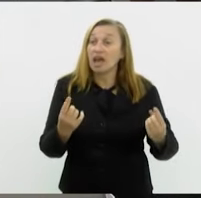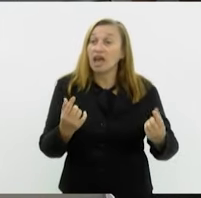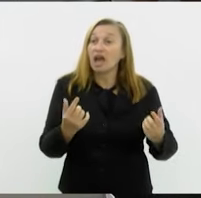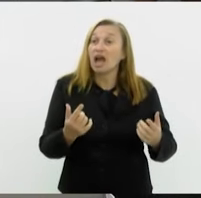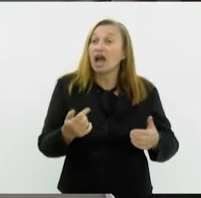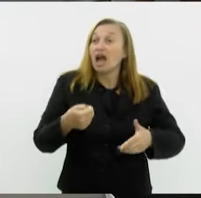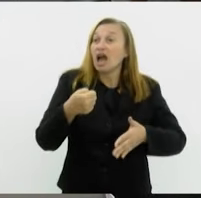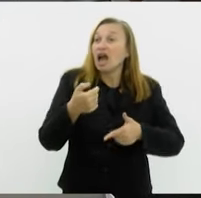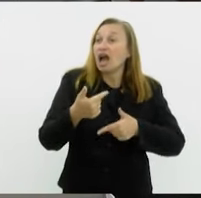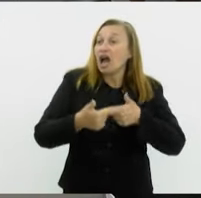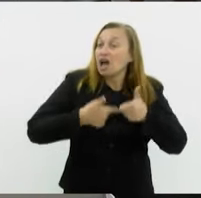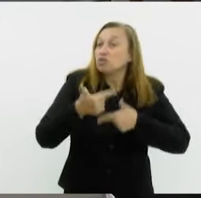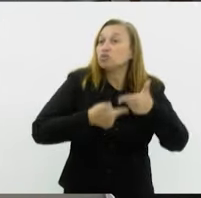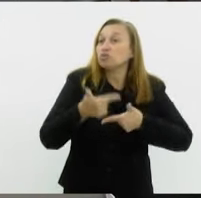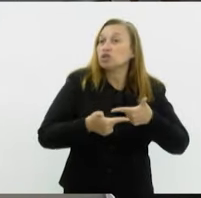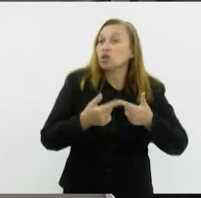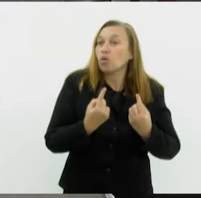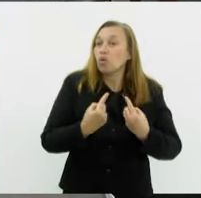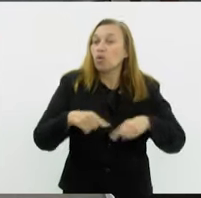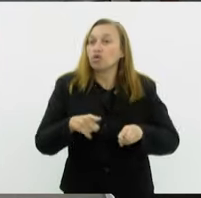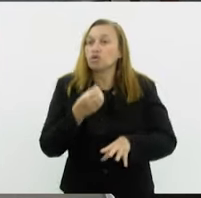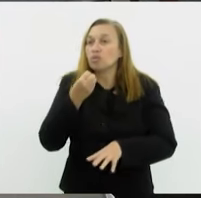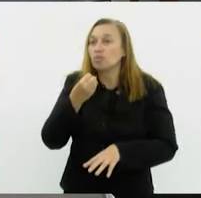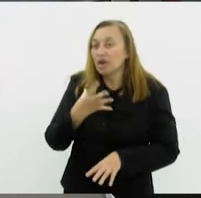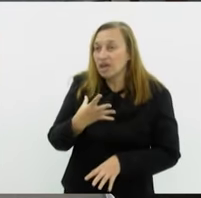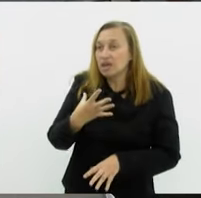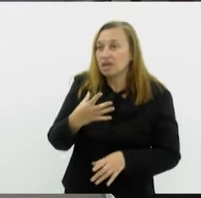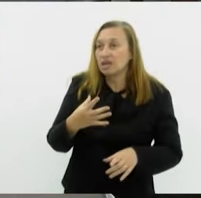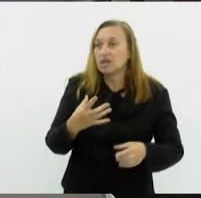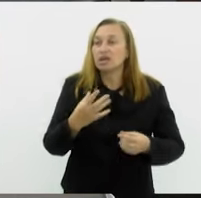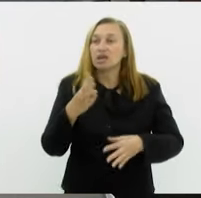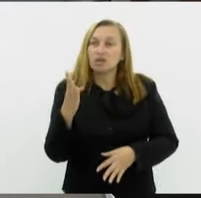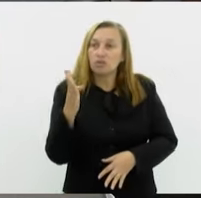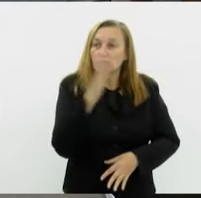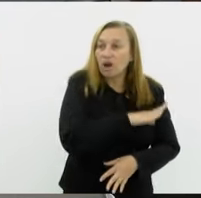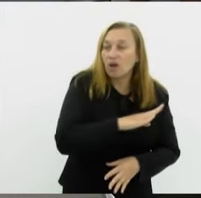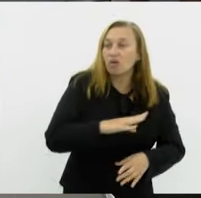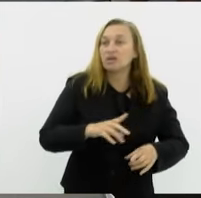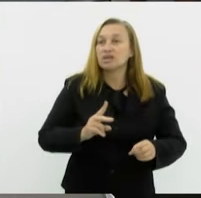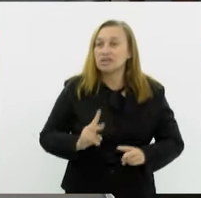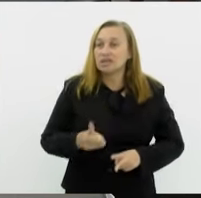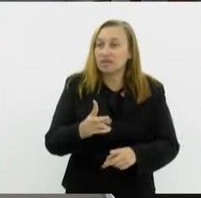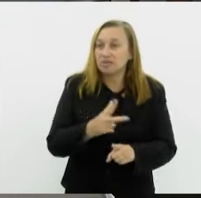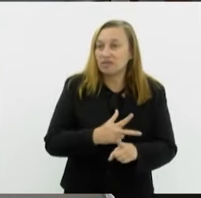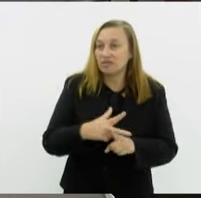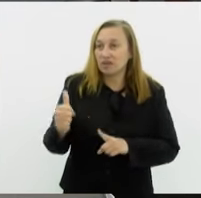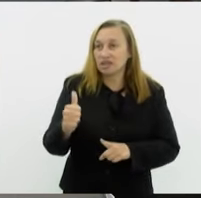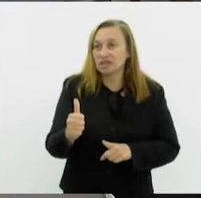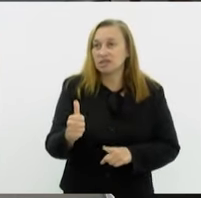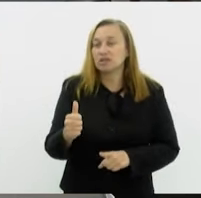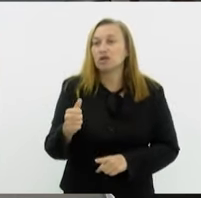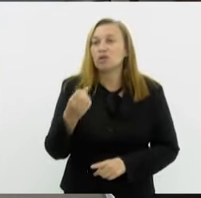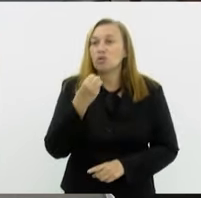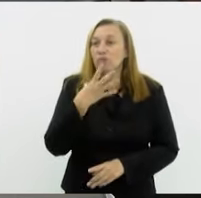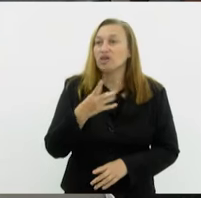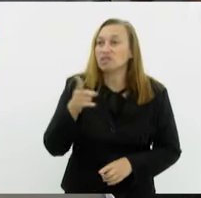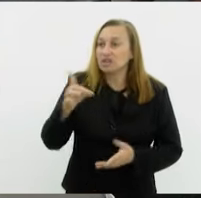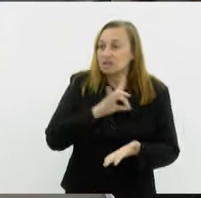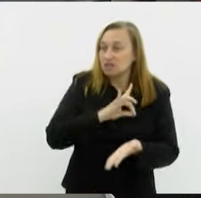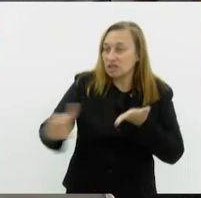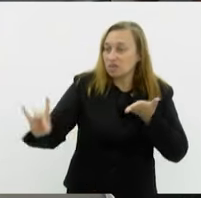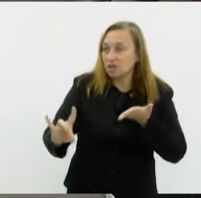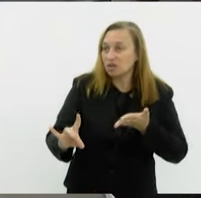isso. Mas digo, pode tardar, mas o bem sempre vence. Vocês são inimigos da população de